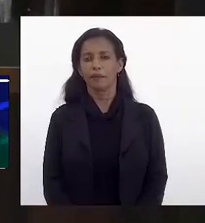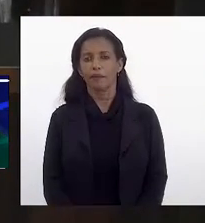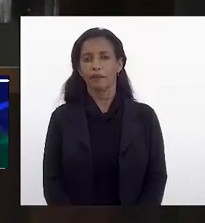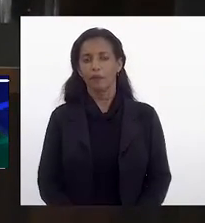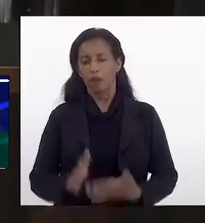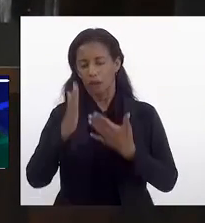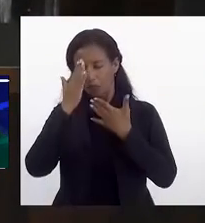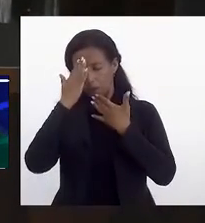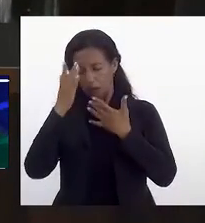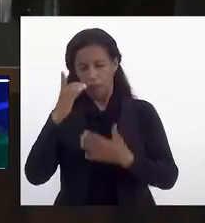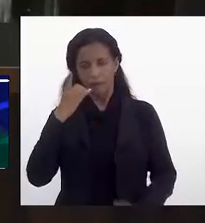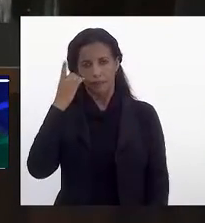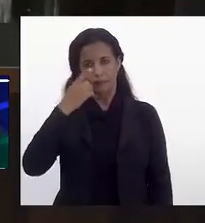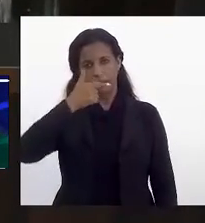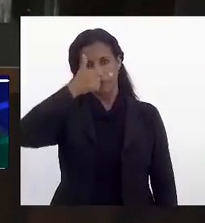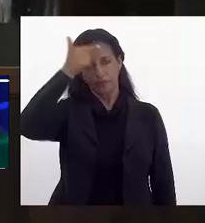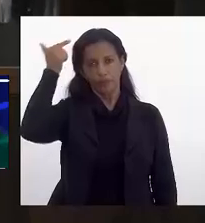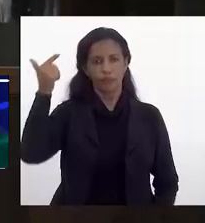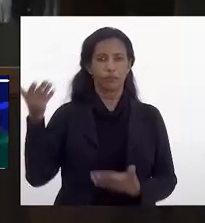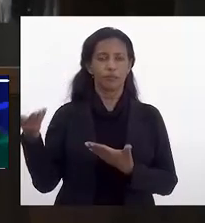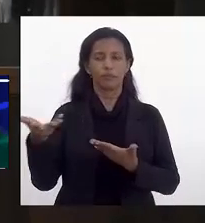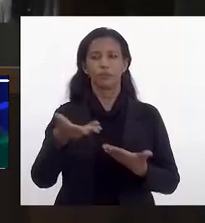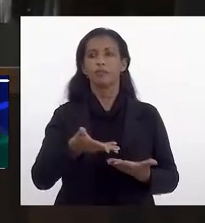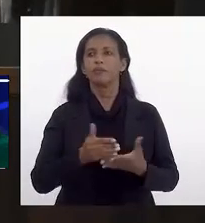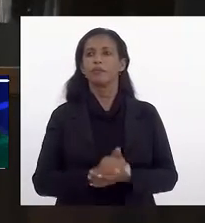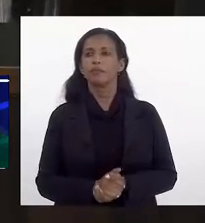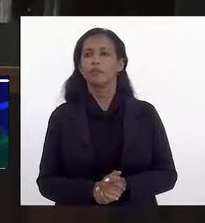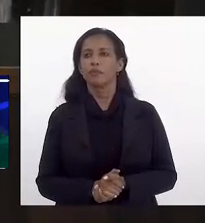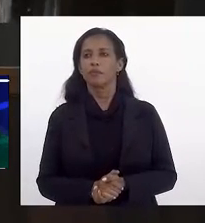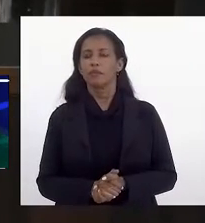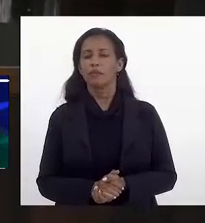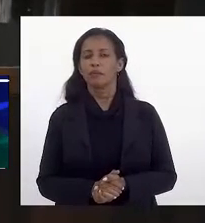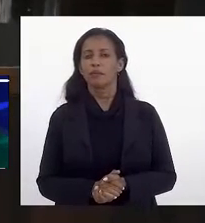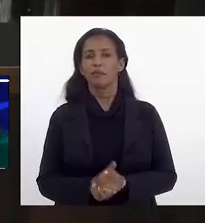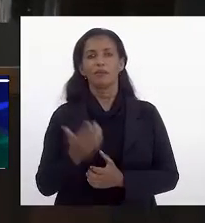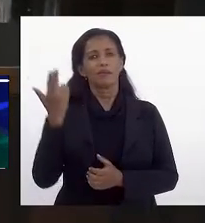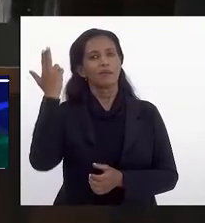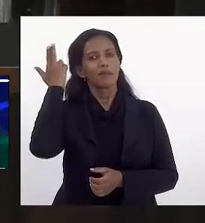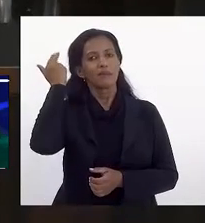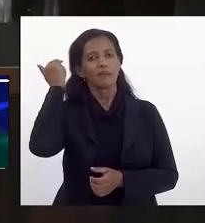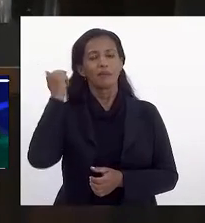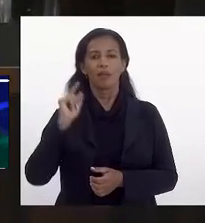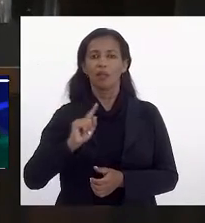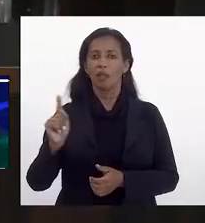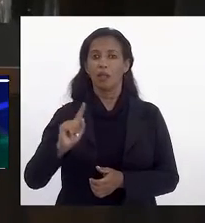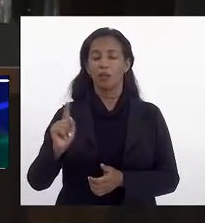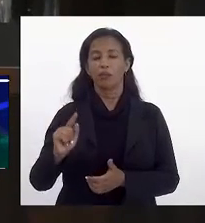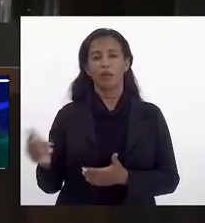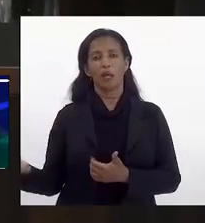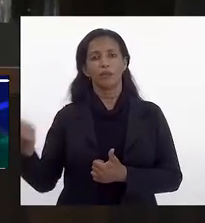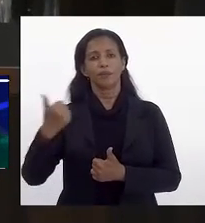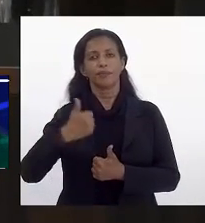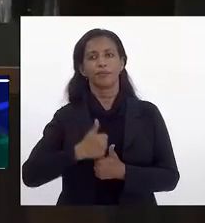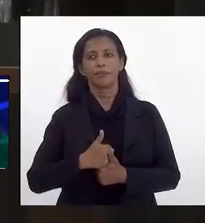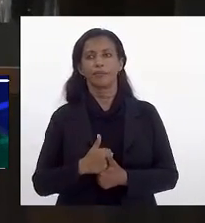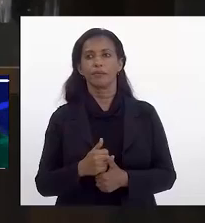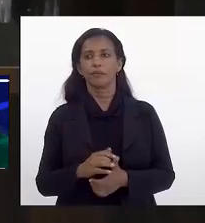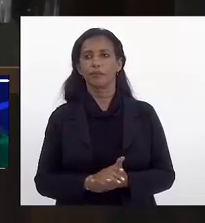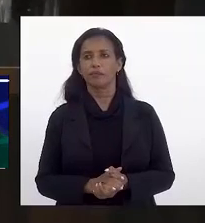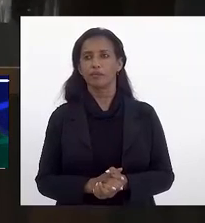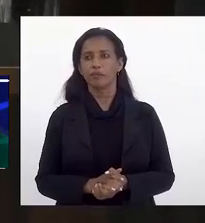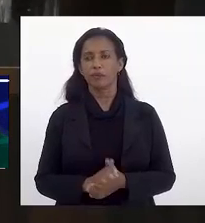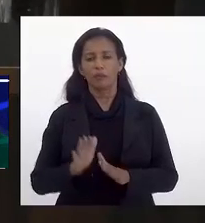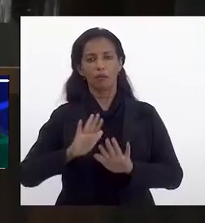Obrigada, deputado Luiz Paulo. Próximo orador inscrito é o nobre deputado Liomar Coelho. Não se encontrando presente e